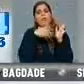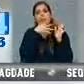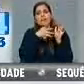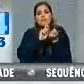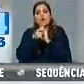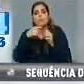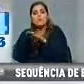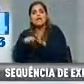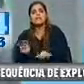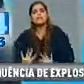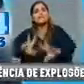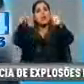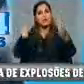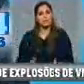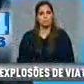Sucesso.